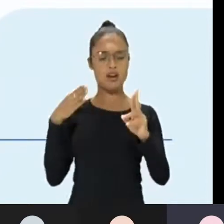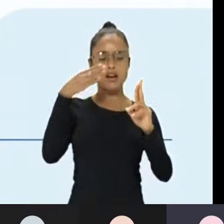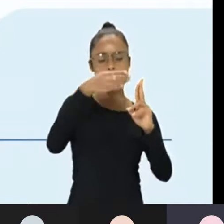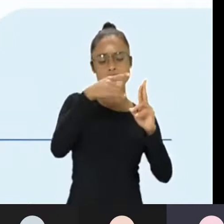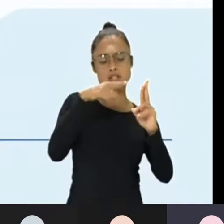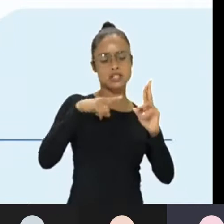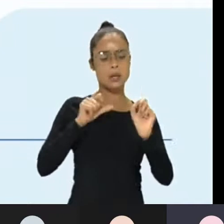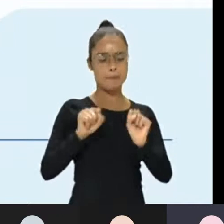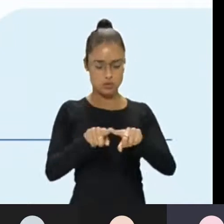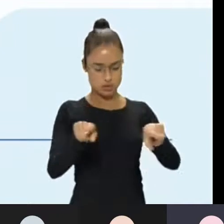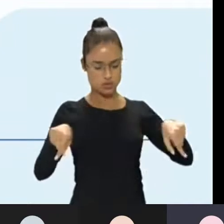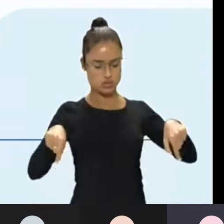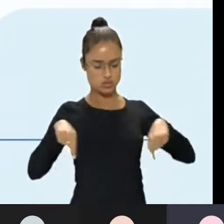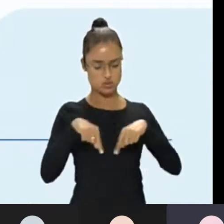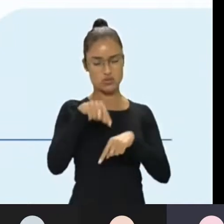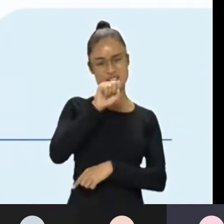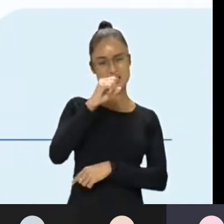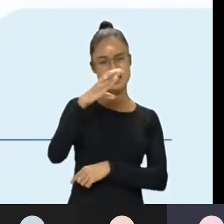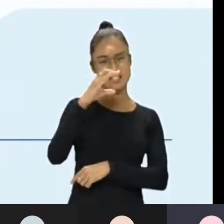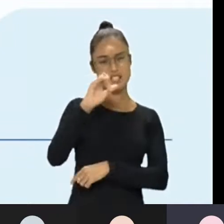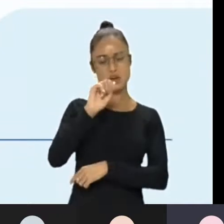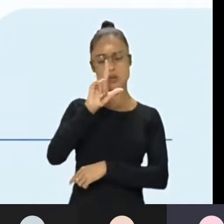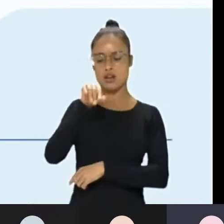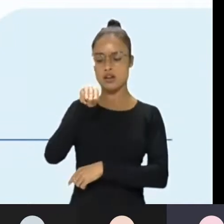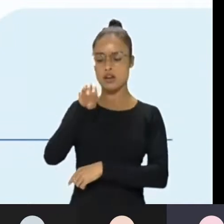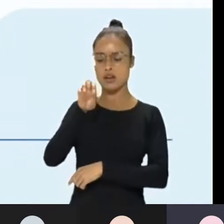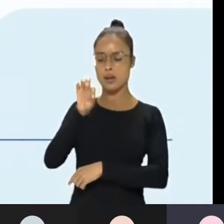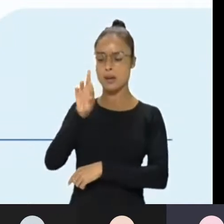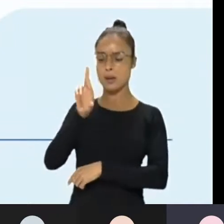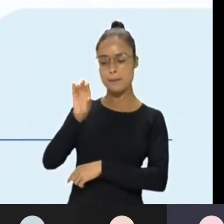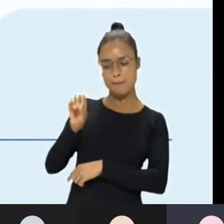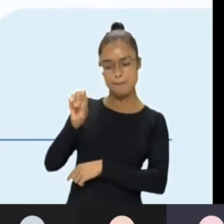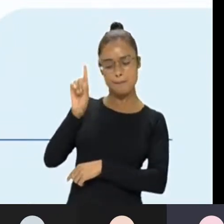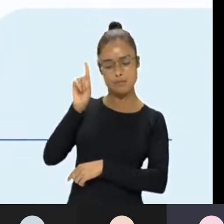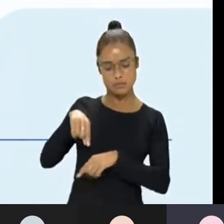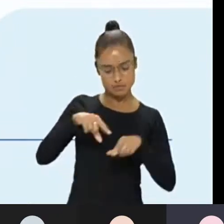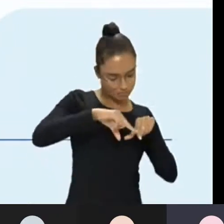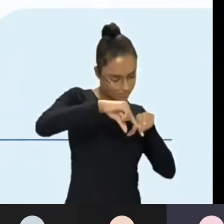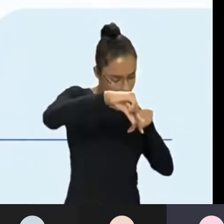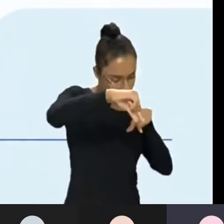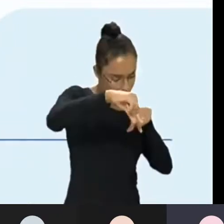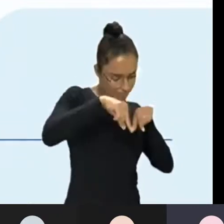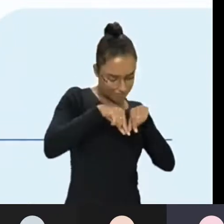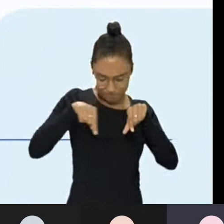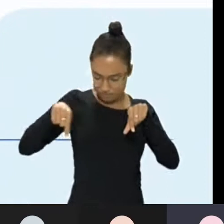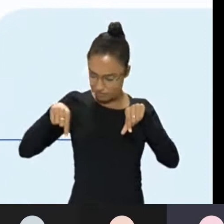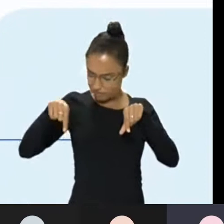pode adequar usando escalímetro ou você pode adequar usando a malha isométrica, fica a seu critério.